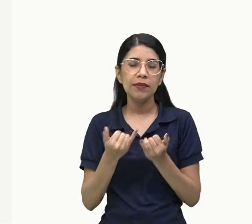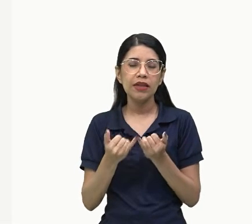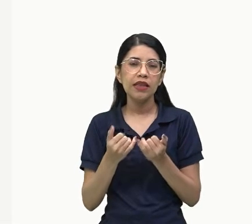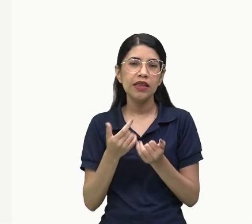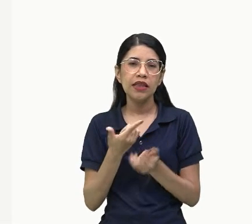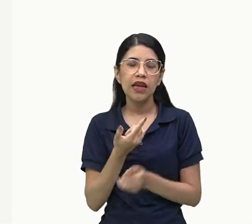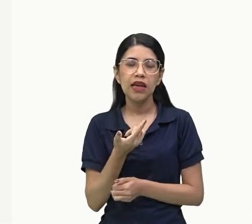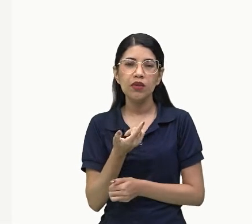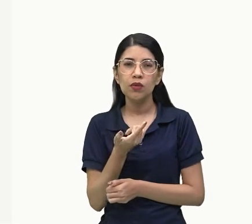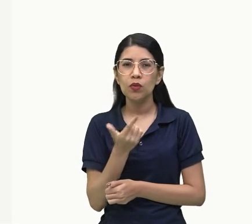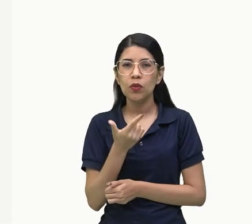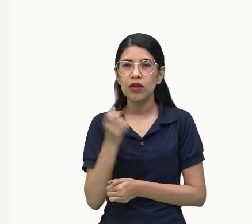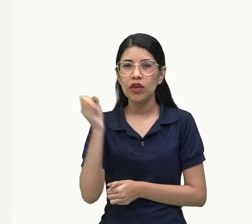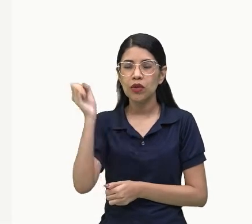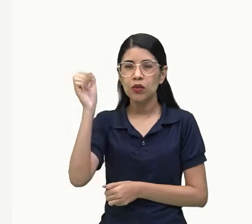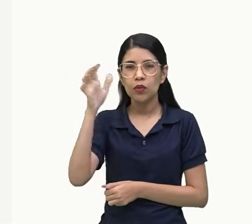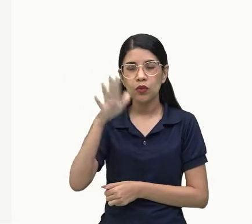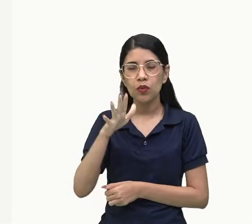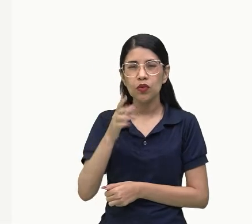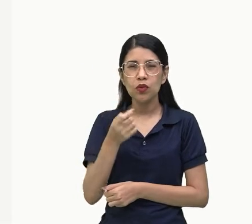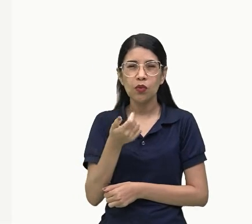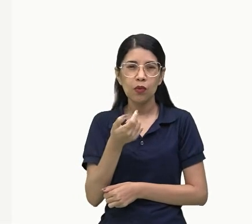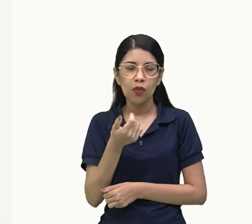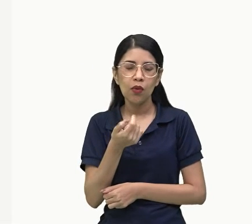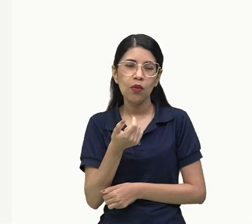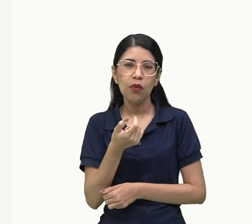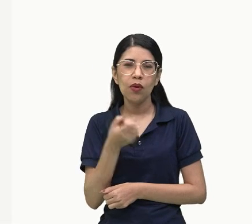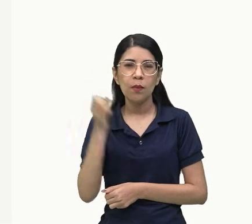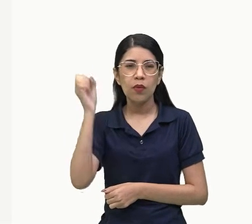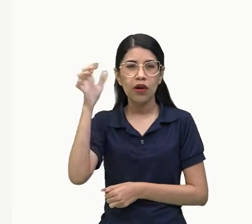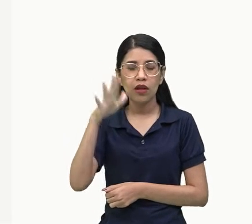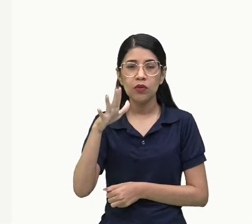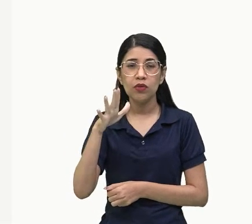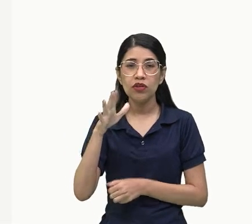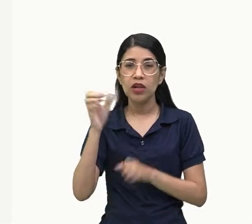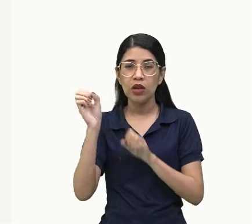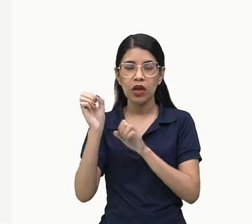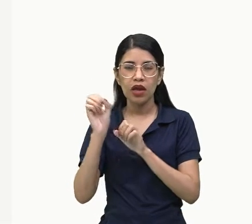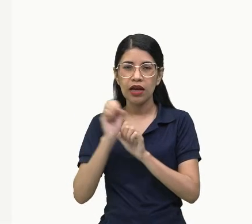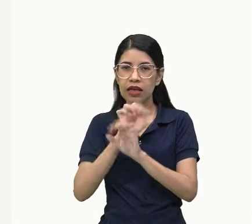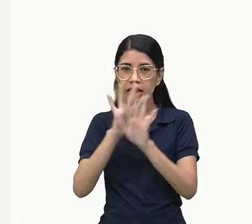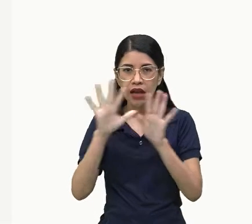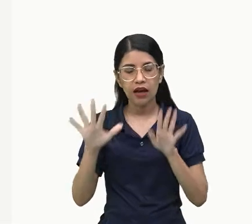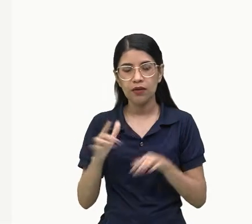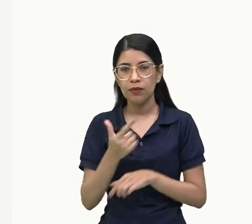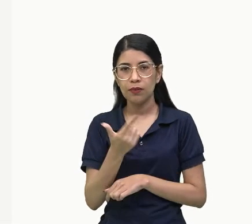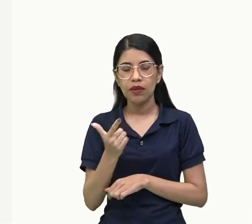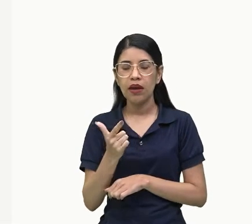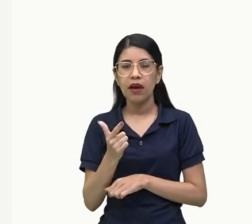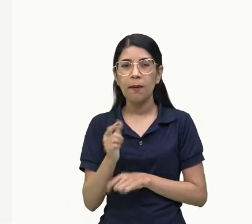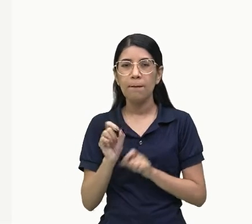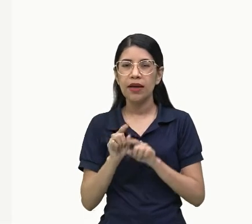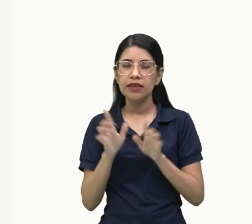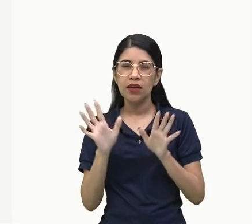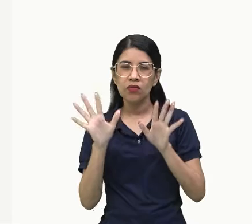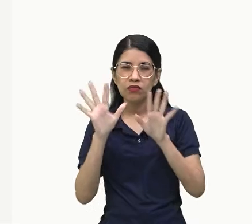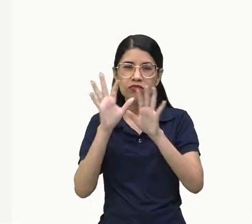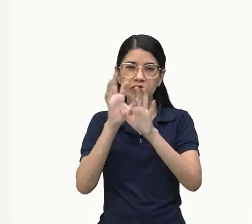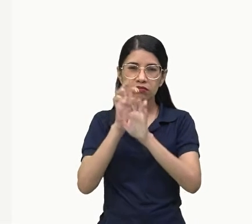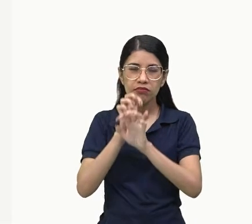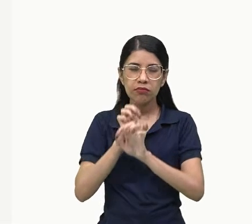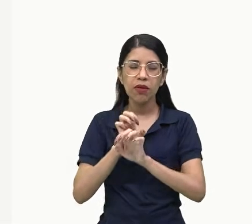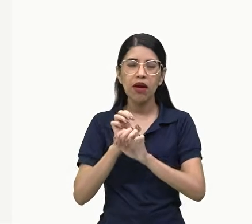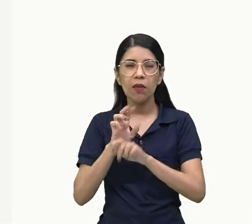iluminação fraca, com uma fraca iluminação. Não está iluminado totalmente, como as outras regiões aqui do anteparo, né? Essa região aqui